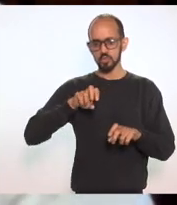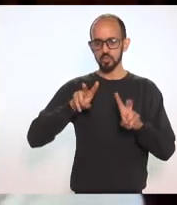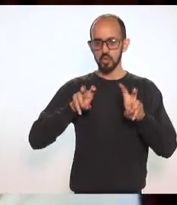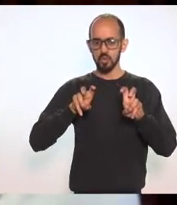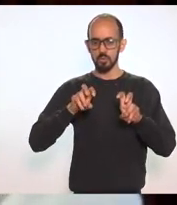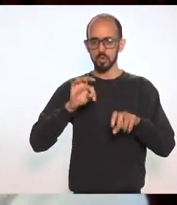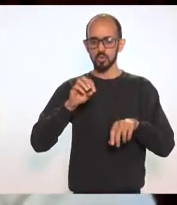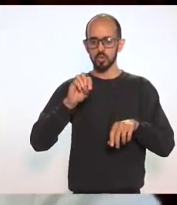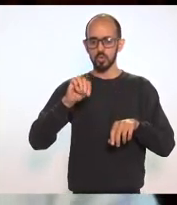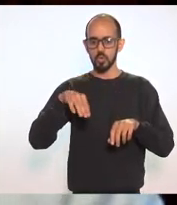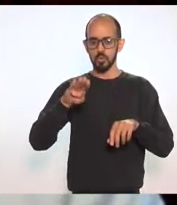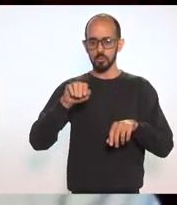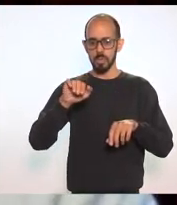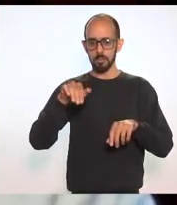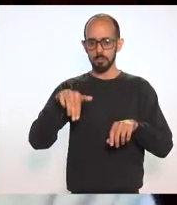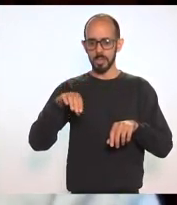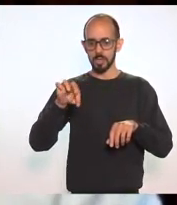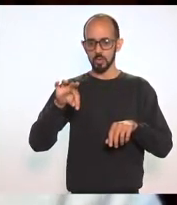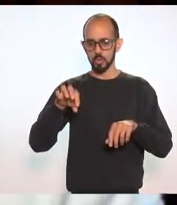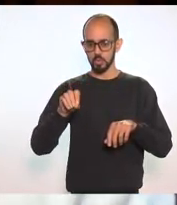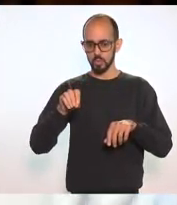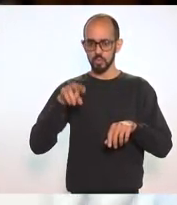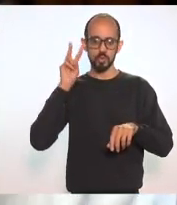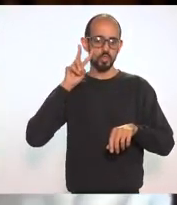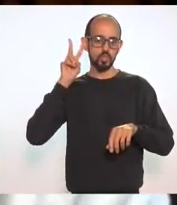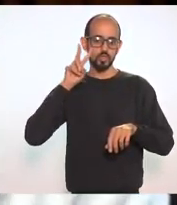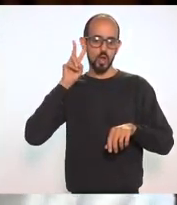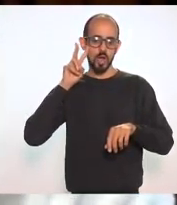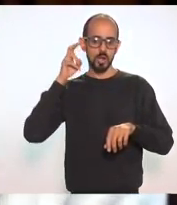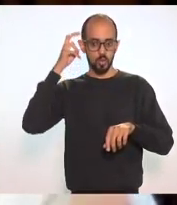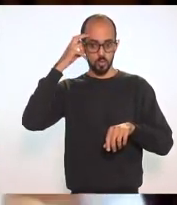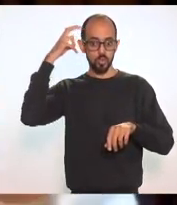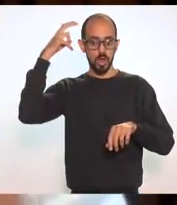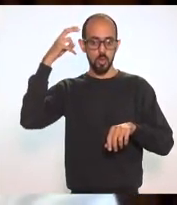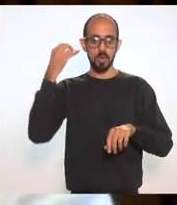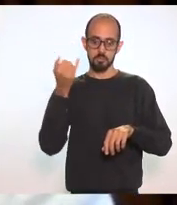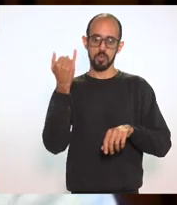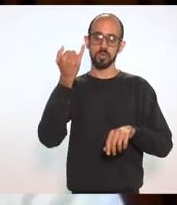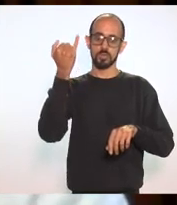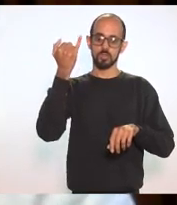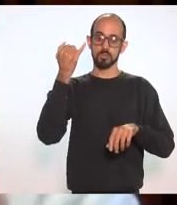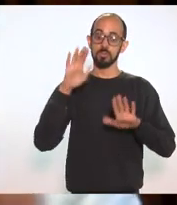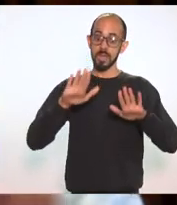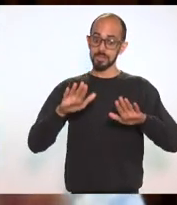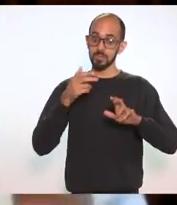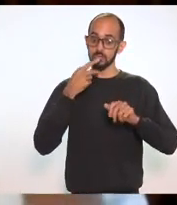é importante, mas discutir o tombamento histórico-cultural